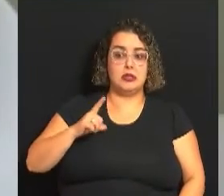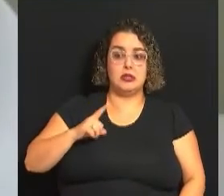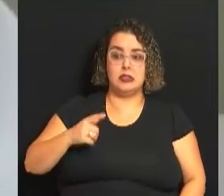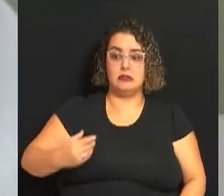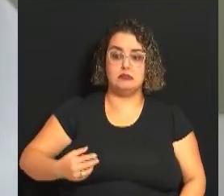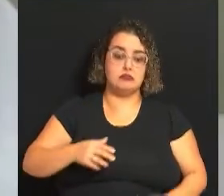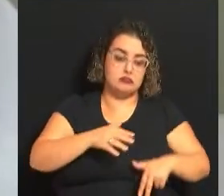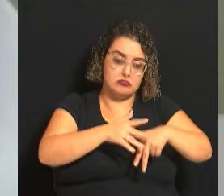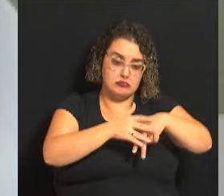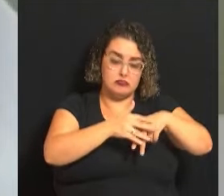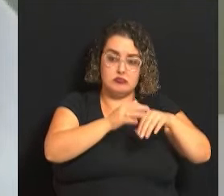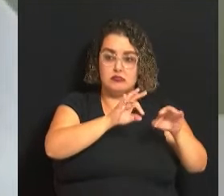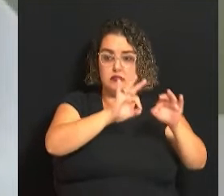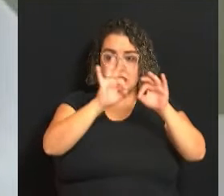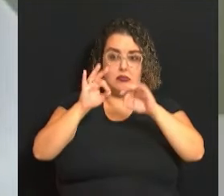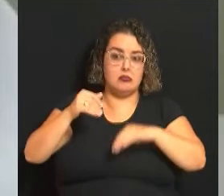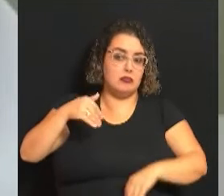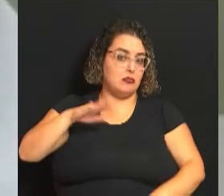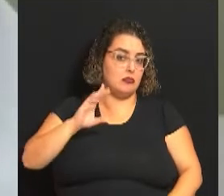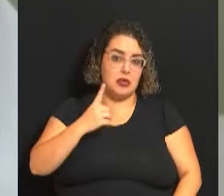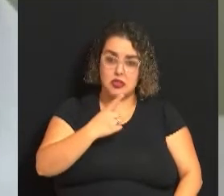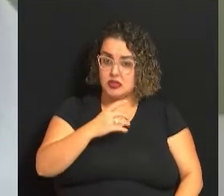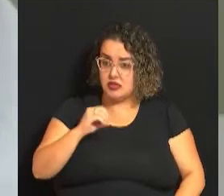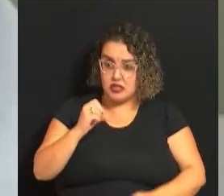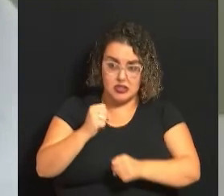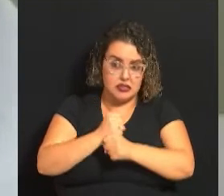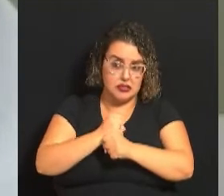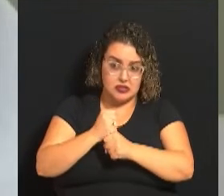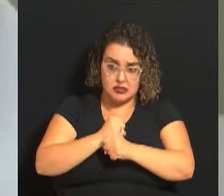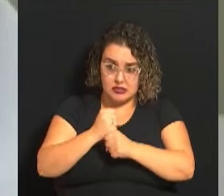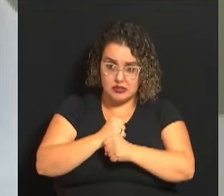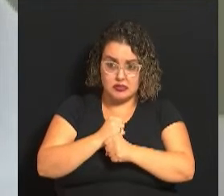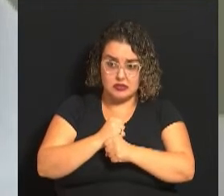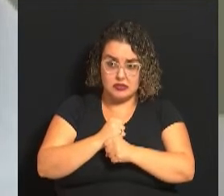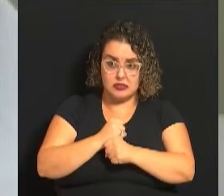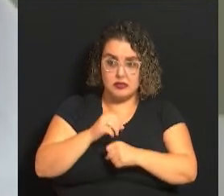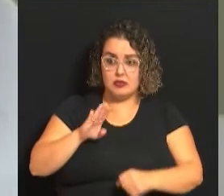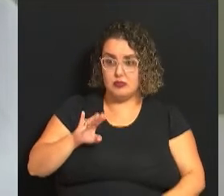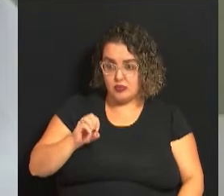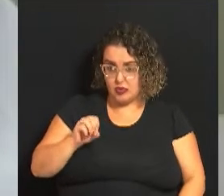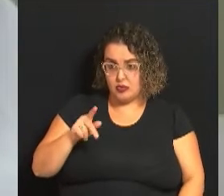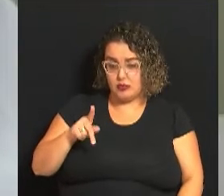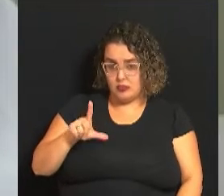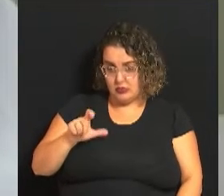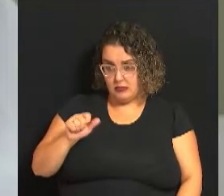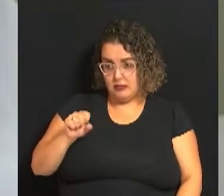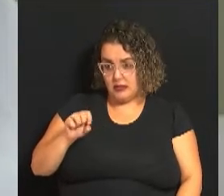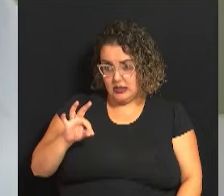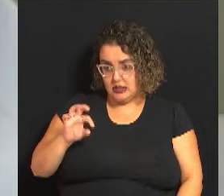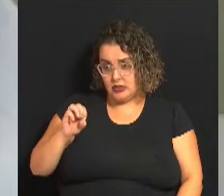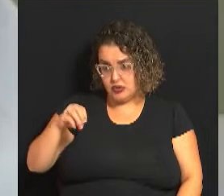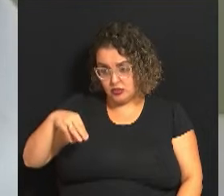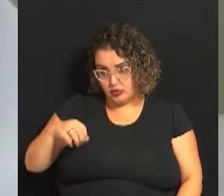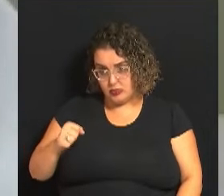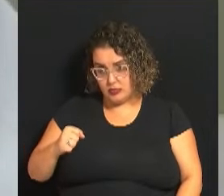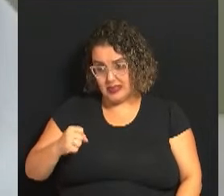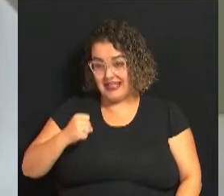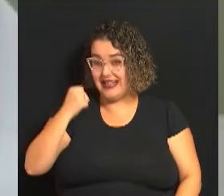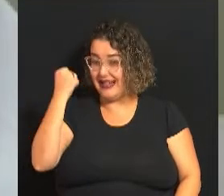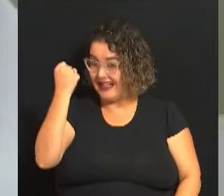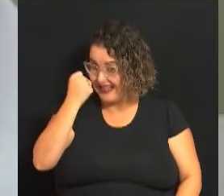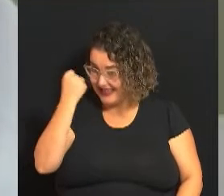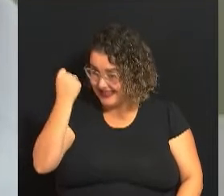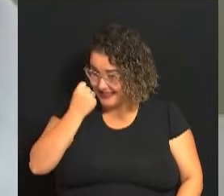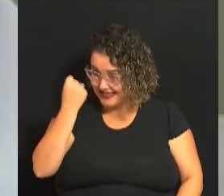acompanhado há mais de 10 anos com um glioblastoma, que é um tumor super agressivo, que fez